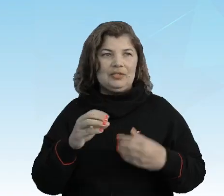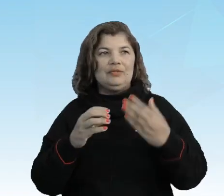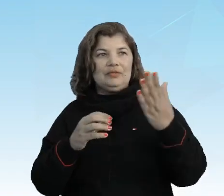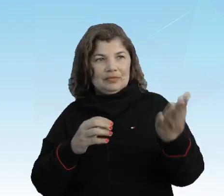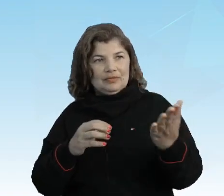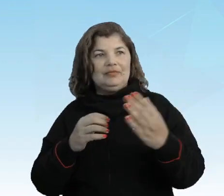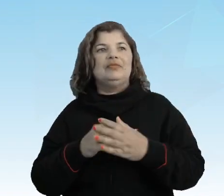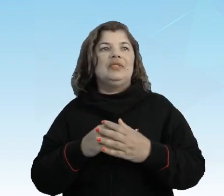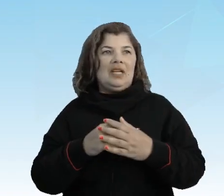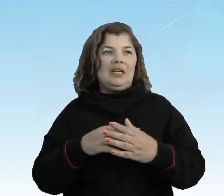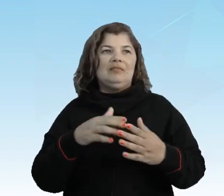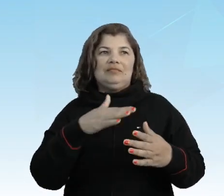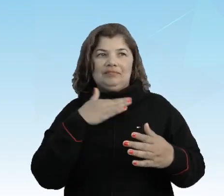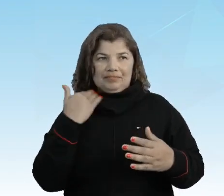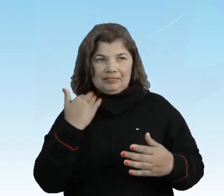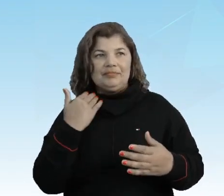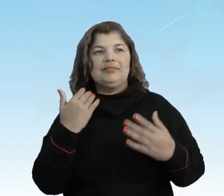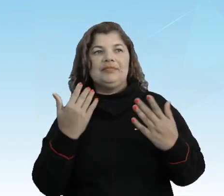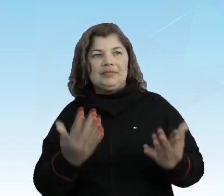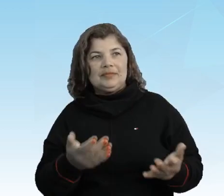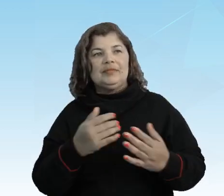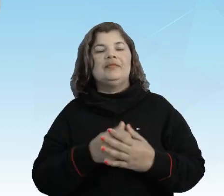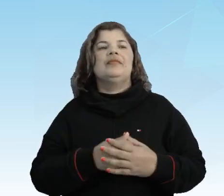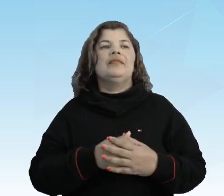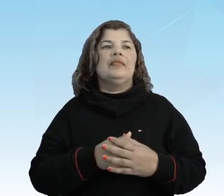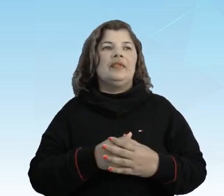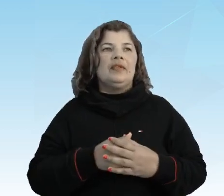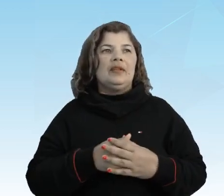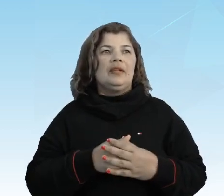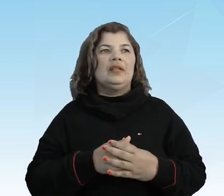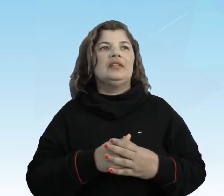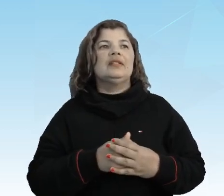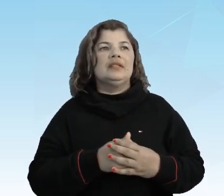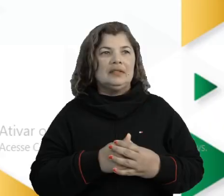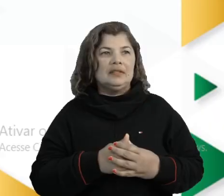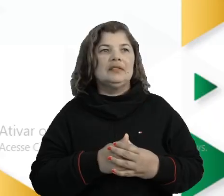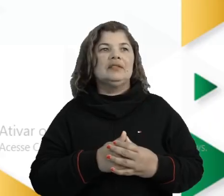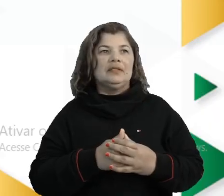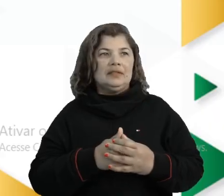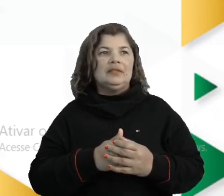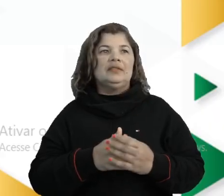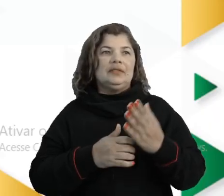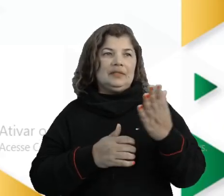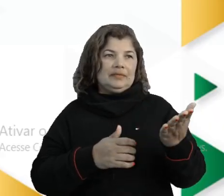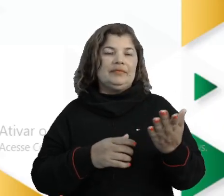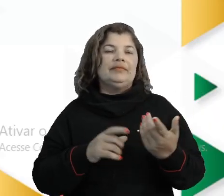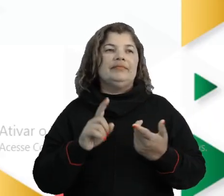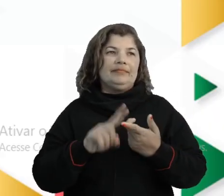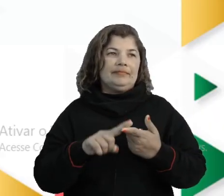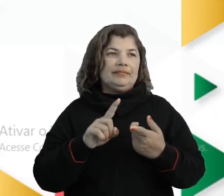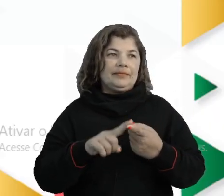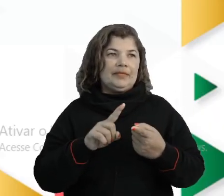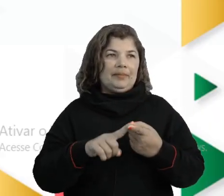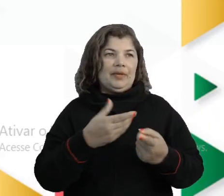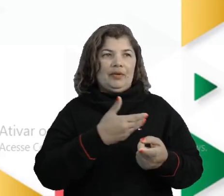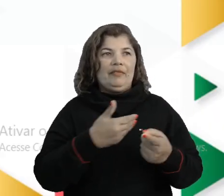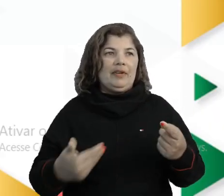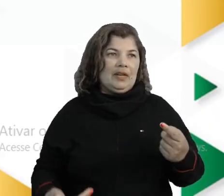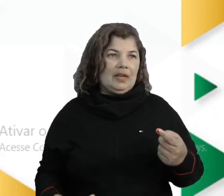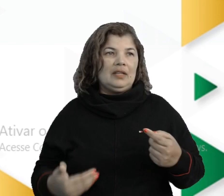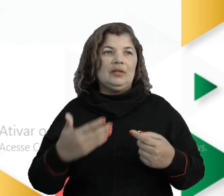Certo? Dele, a morte dele pelo Isso. estupim, certo? Ele ali é o que eu falei há pouco, né? Ele estava Governador,